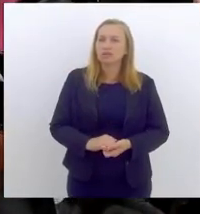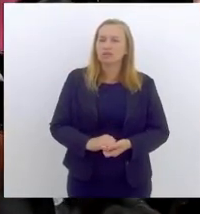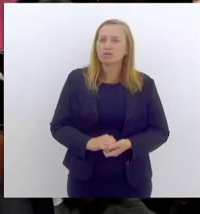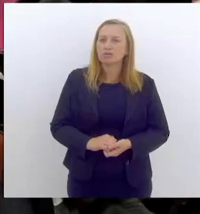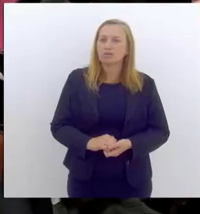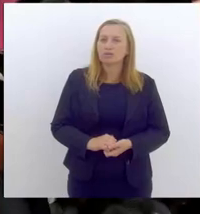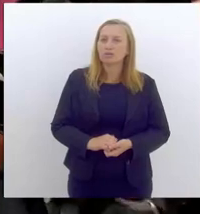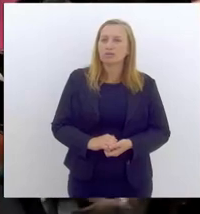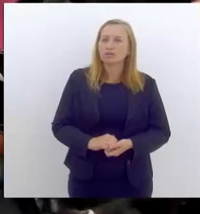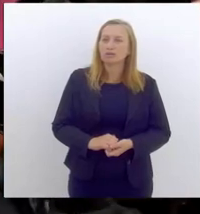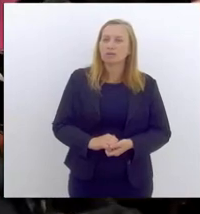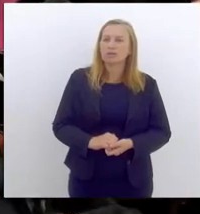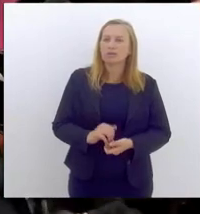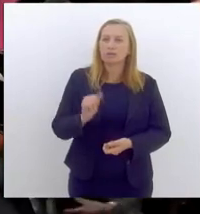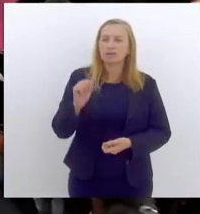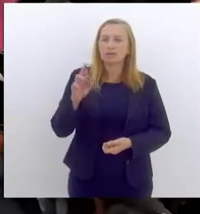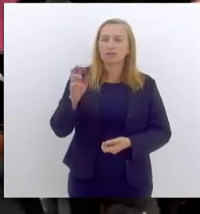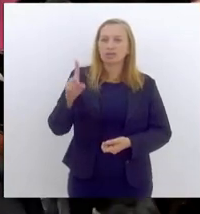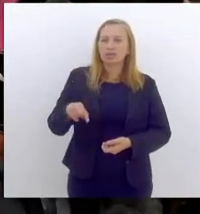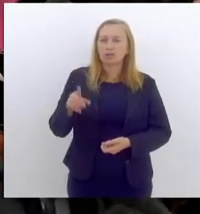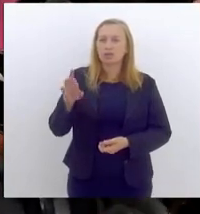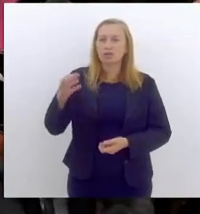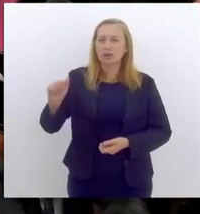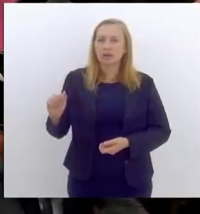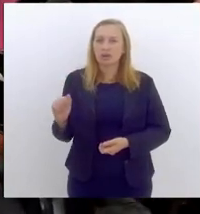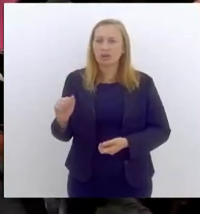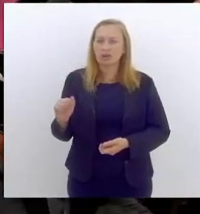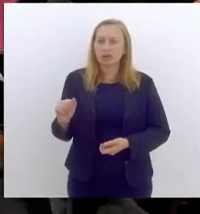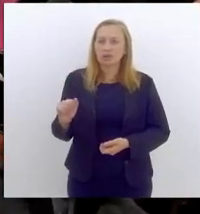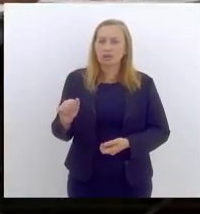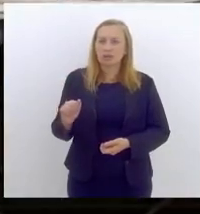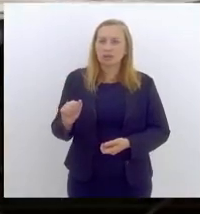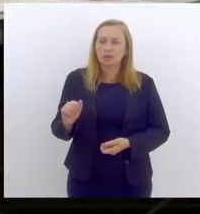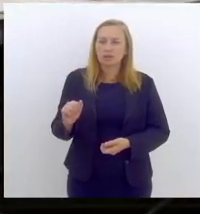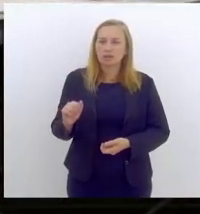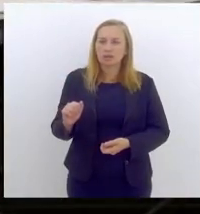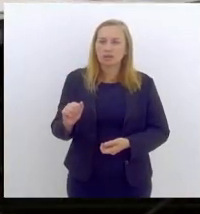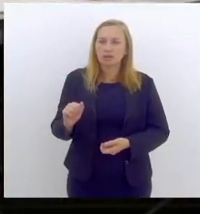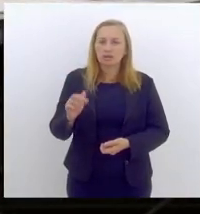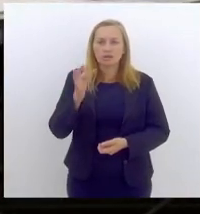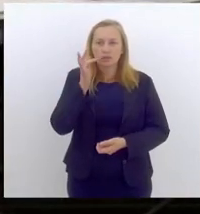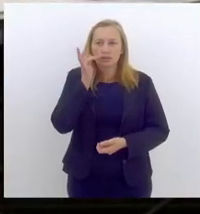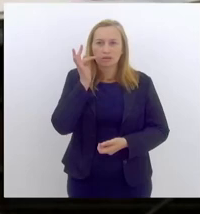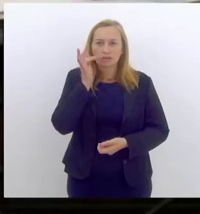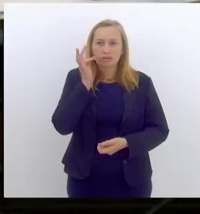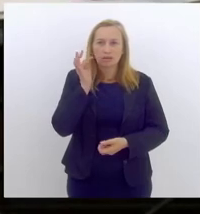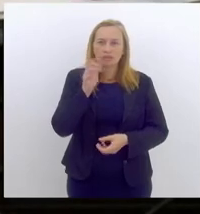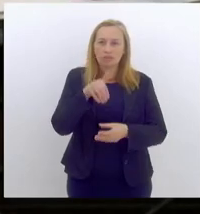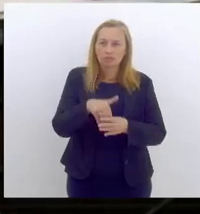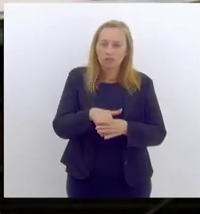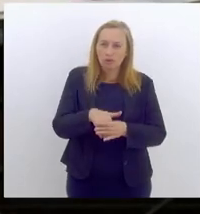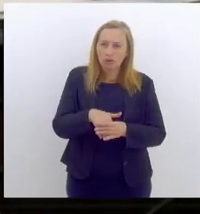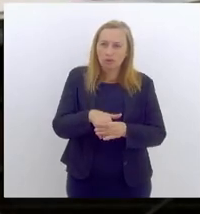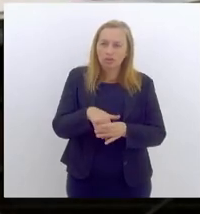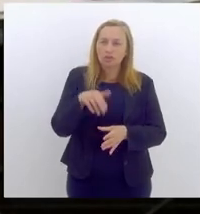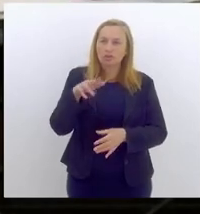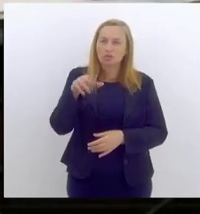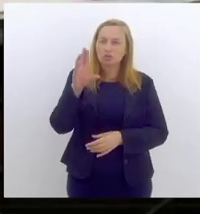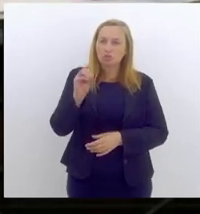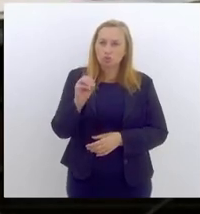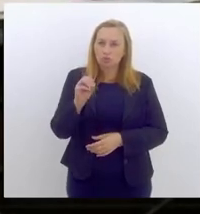do deputado André Correia. Só um minutinho, presidente. Deputado Flávio Serafini vota